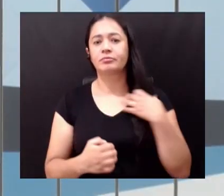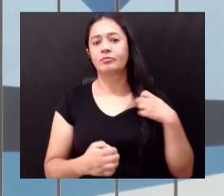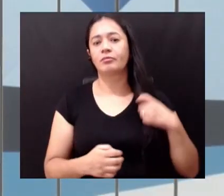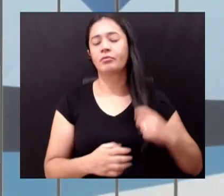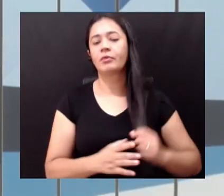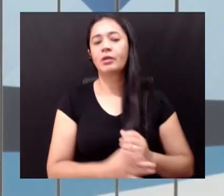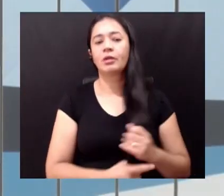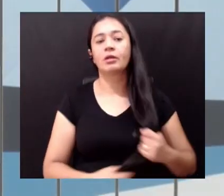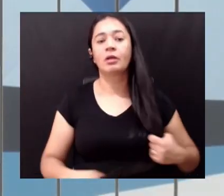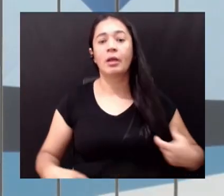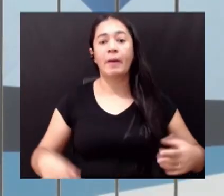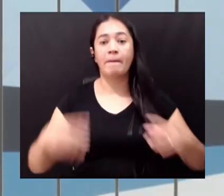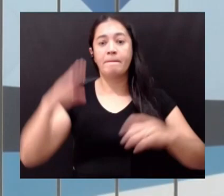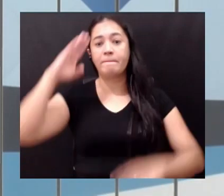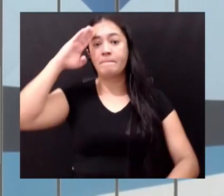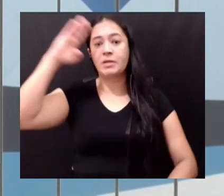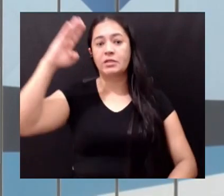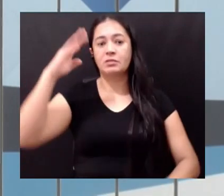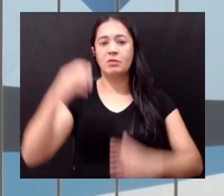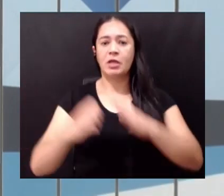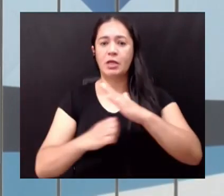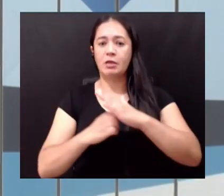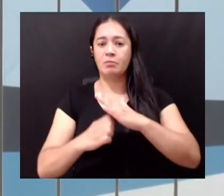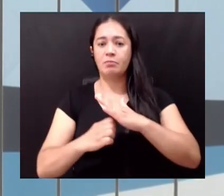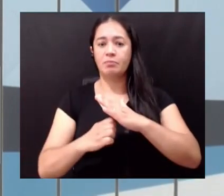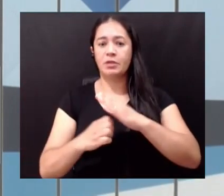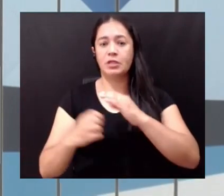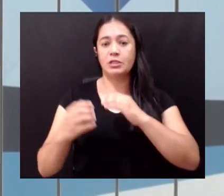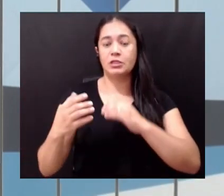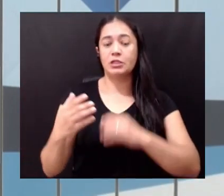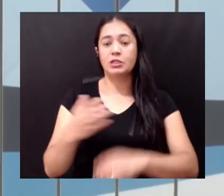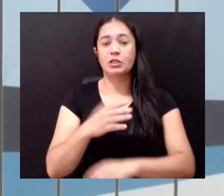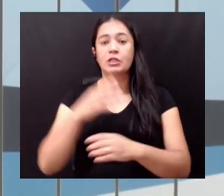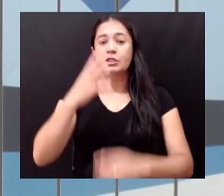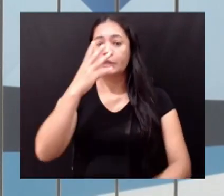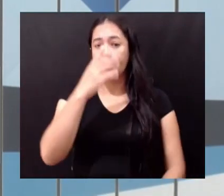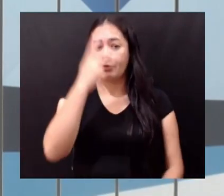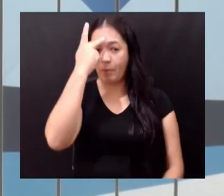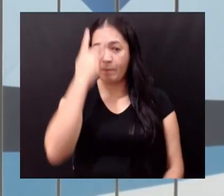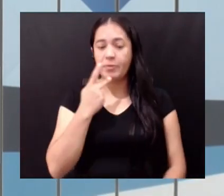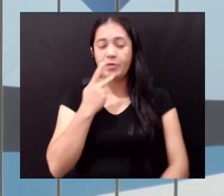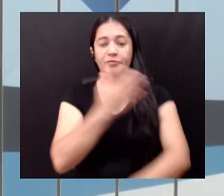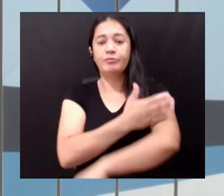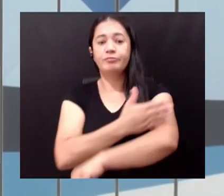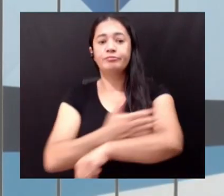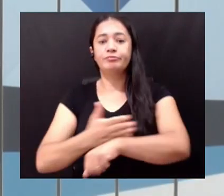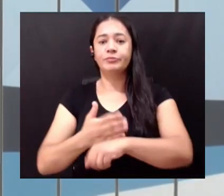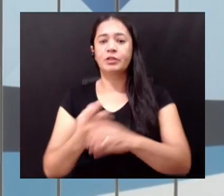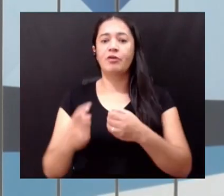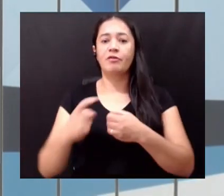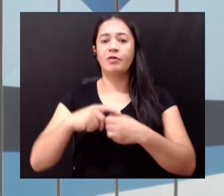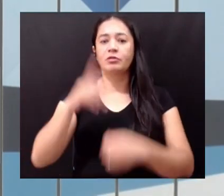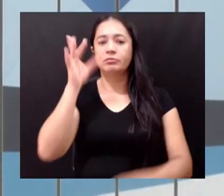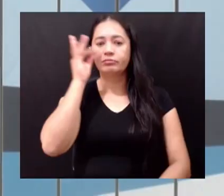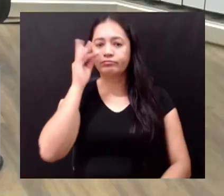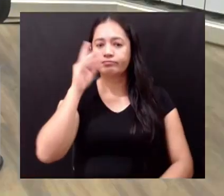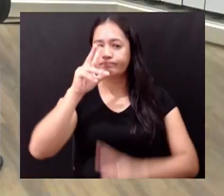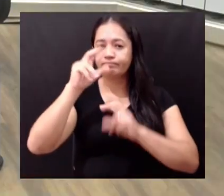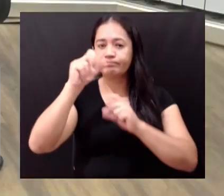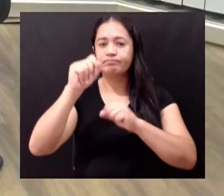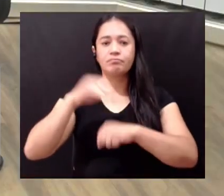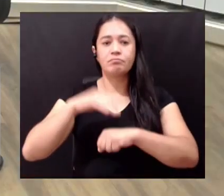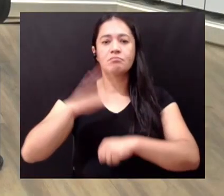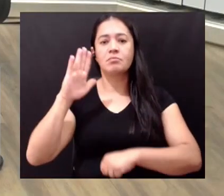mais tradicional, mais conservador, tendem a voltar, né, para o presencial de uma maneira mais forte, mais exigente. Acredito